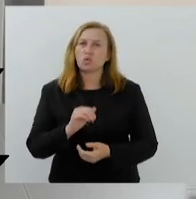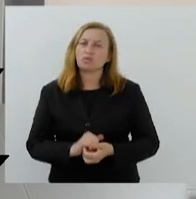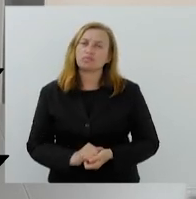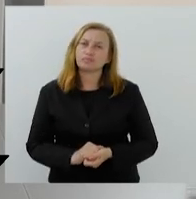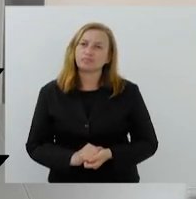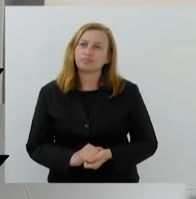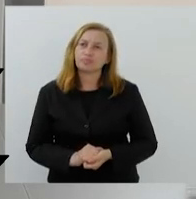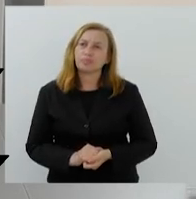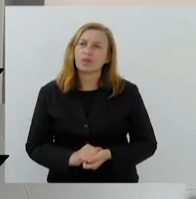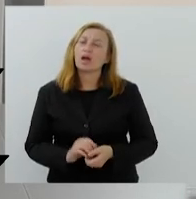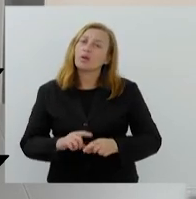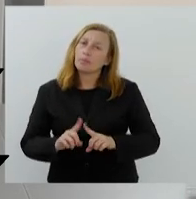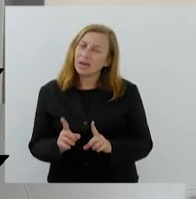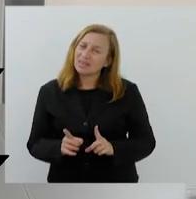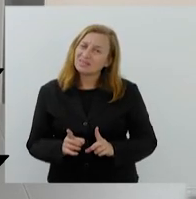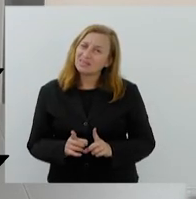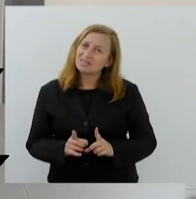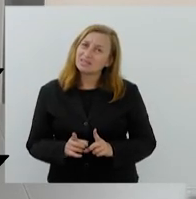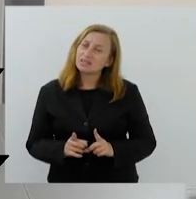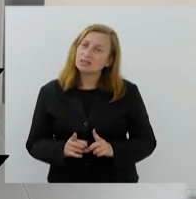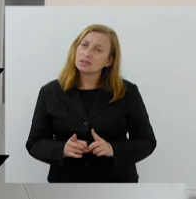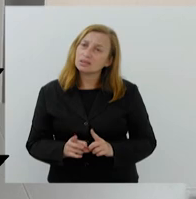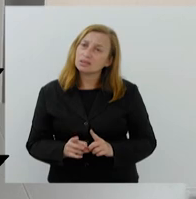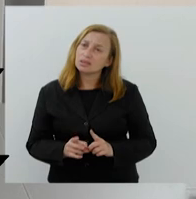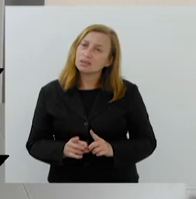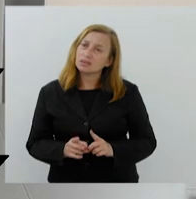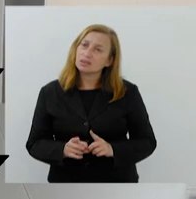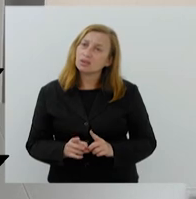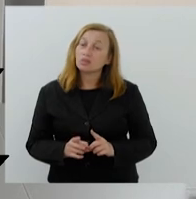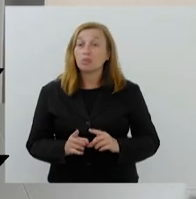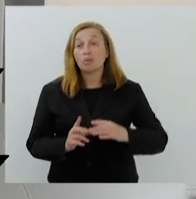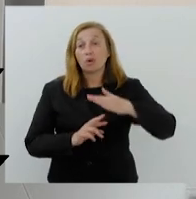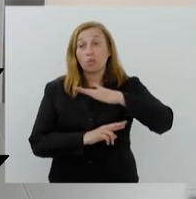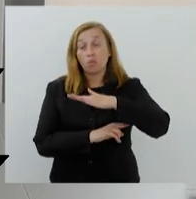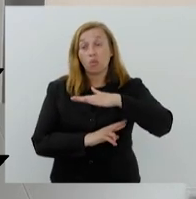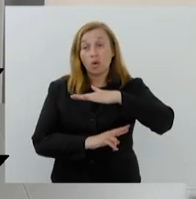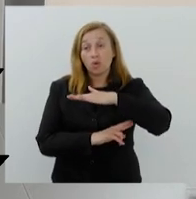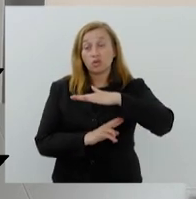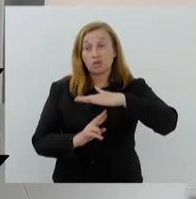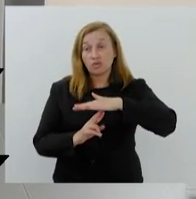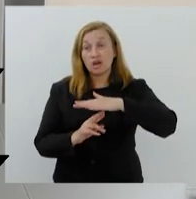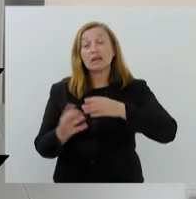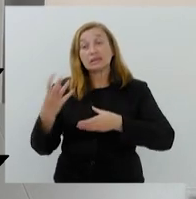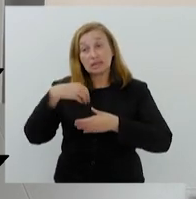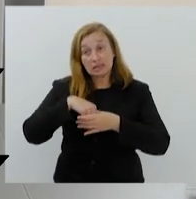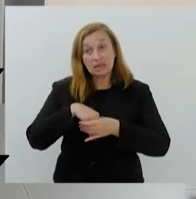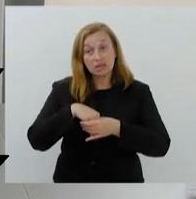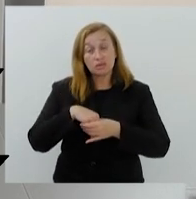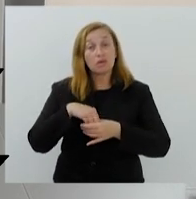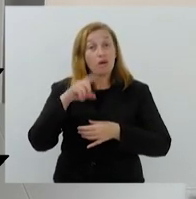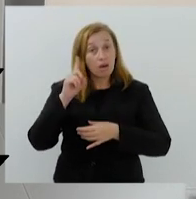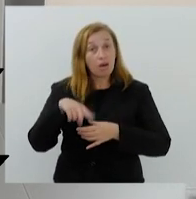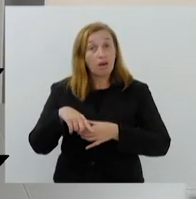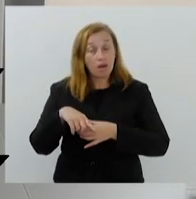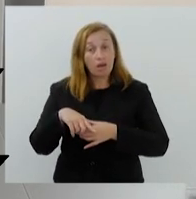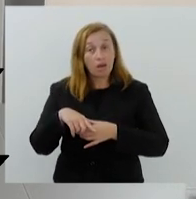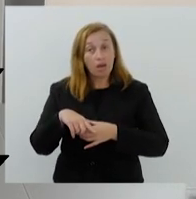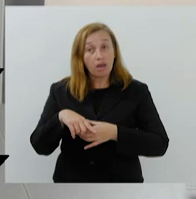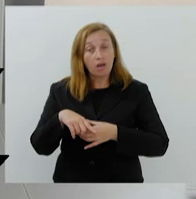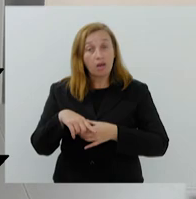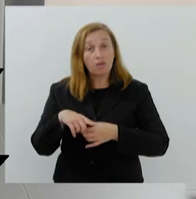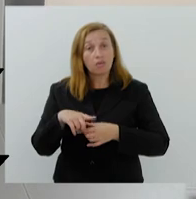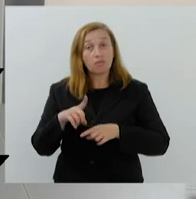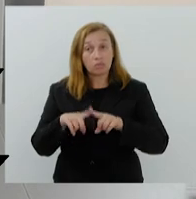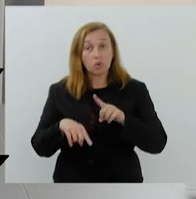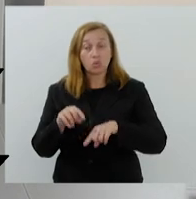Sim, mas é uma rodoviária está dentro dela, é um equipamento. Hein,